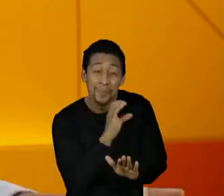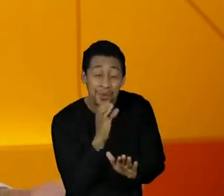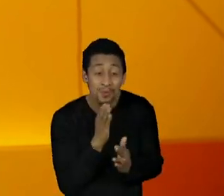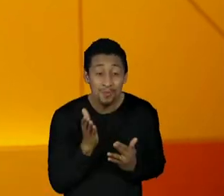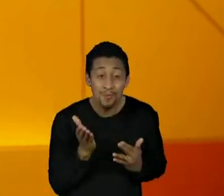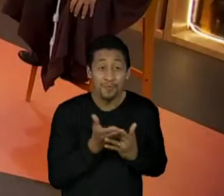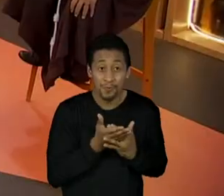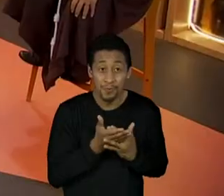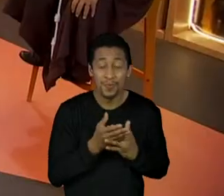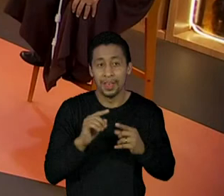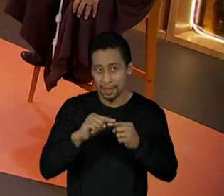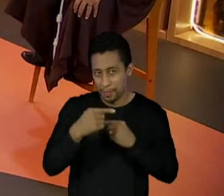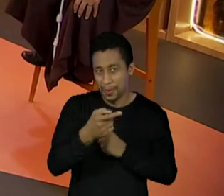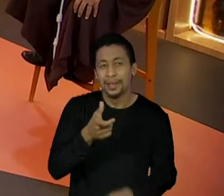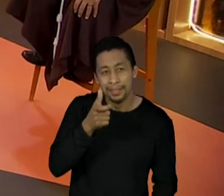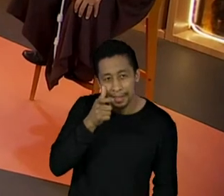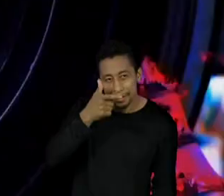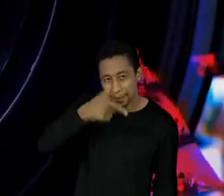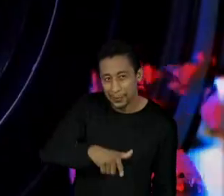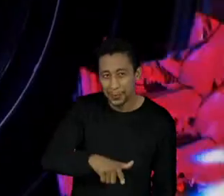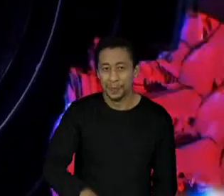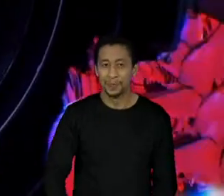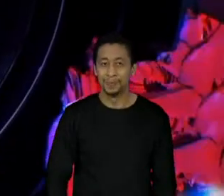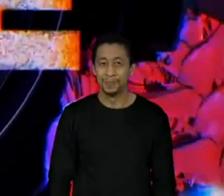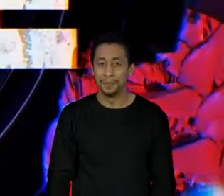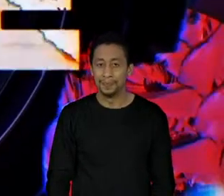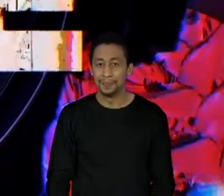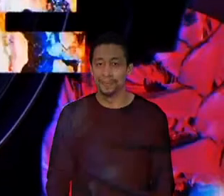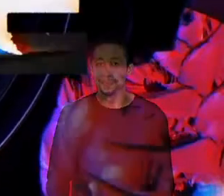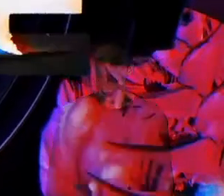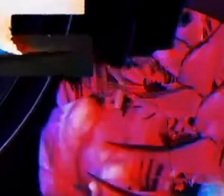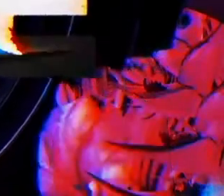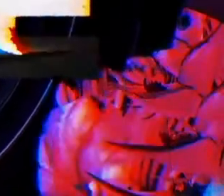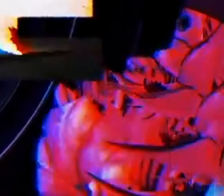fazer um break. A gente volta já, já.